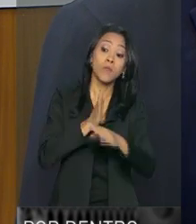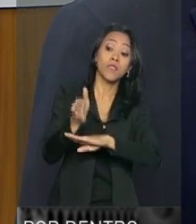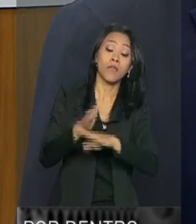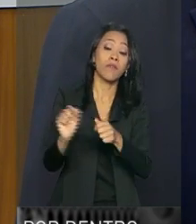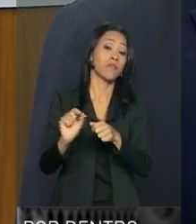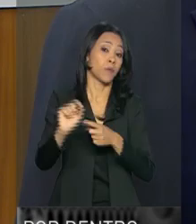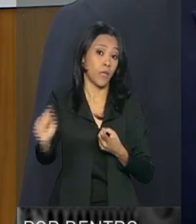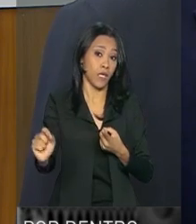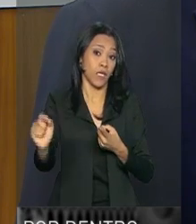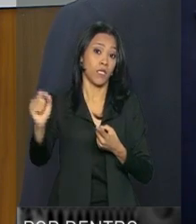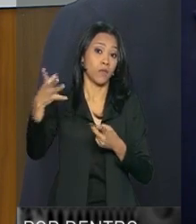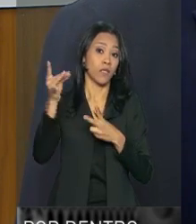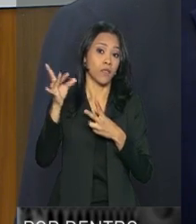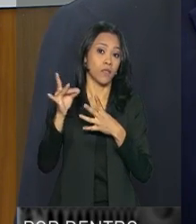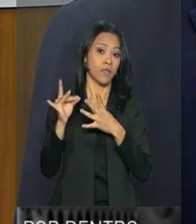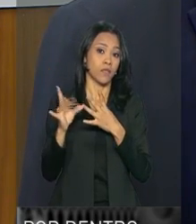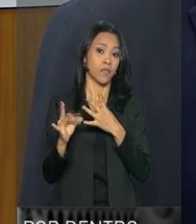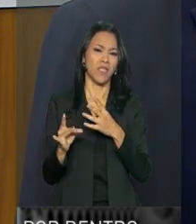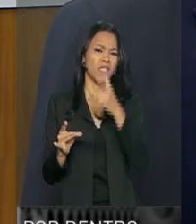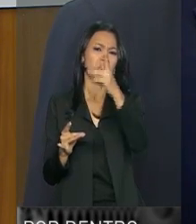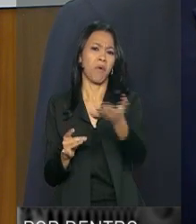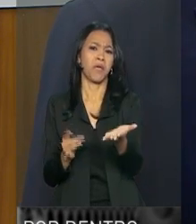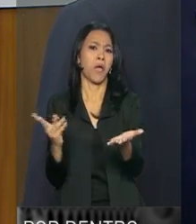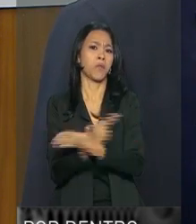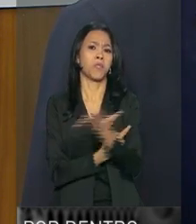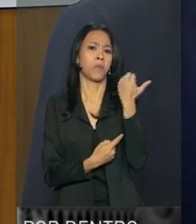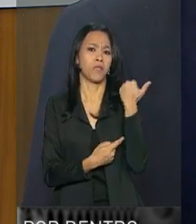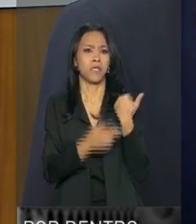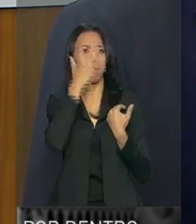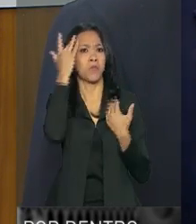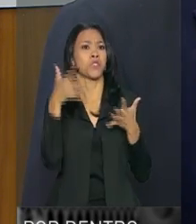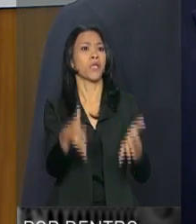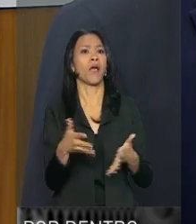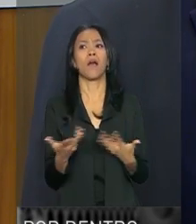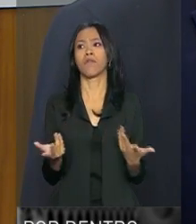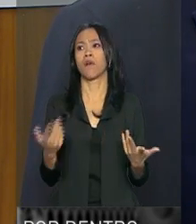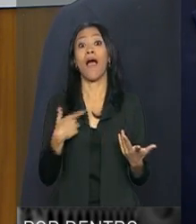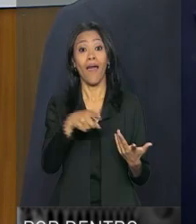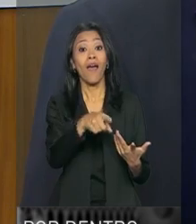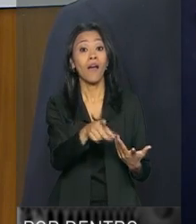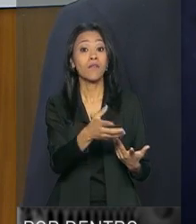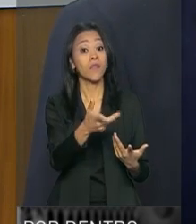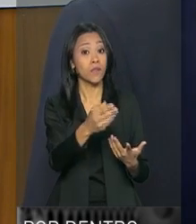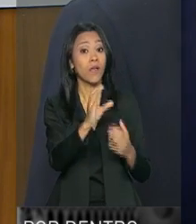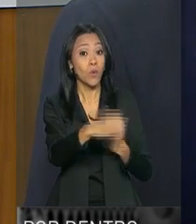e não aquilo que aconteceu no passado que as pessoas chegavam e meio que iam sendo distribuídas